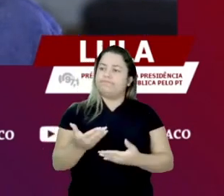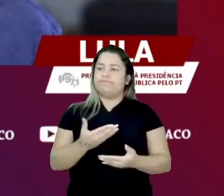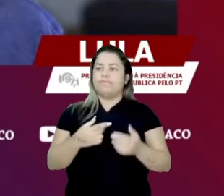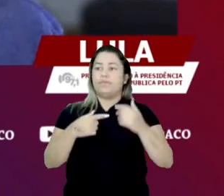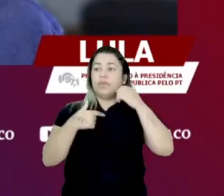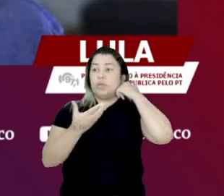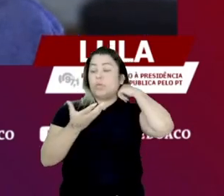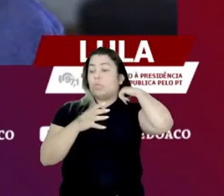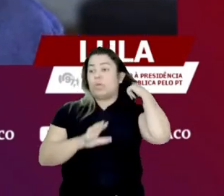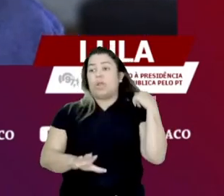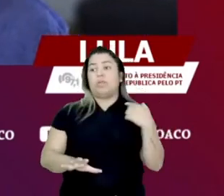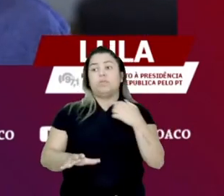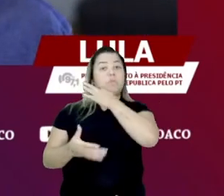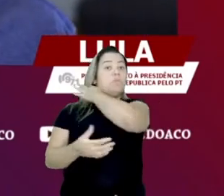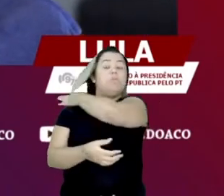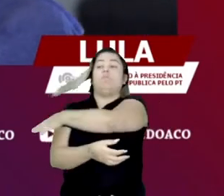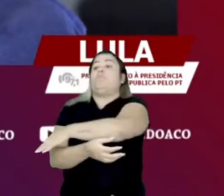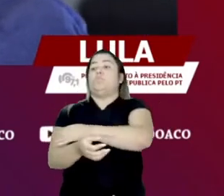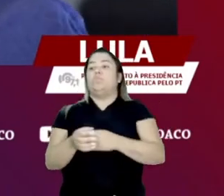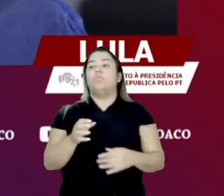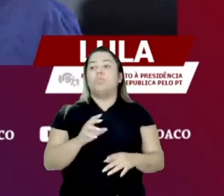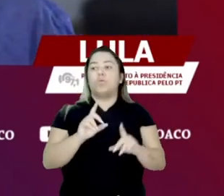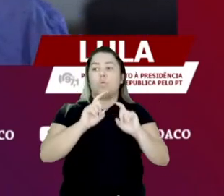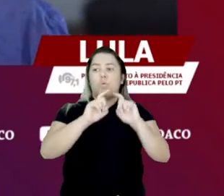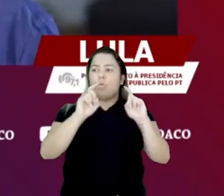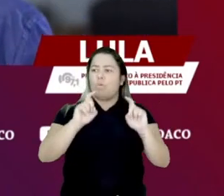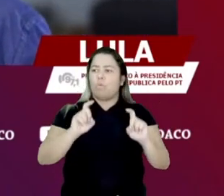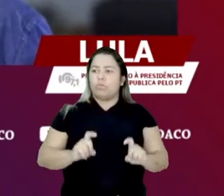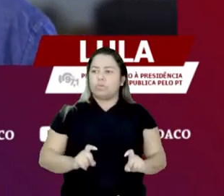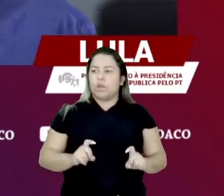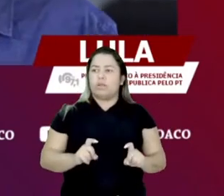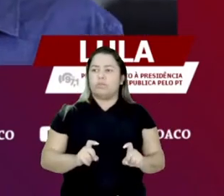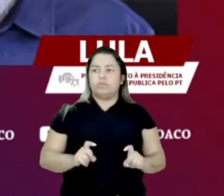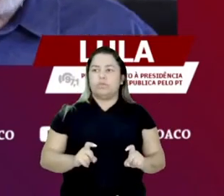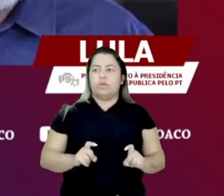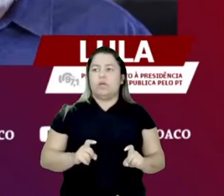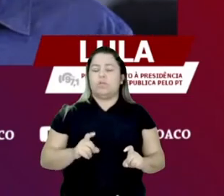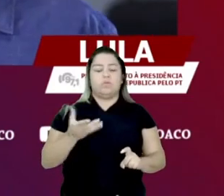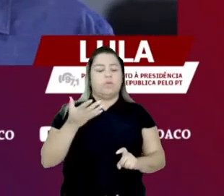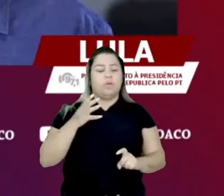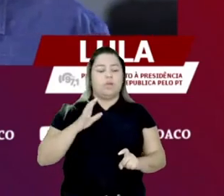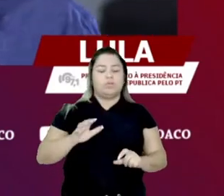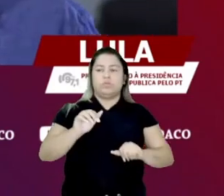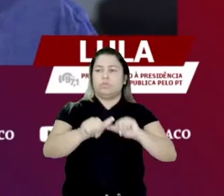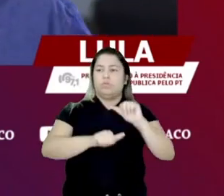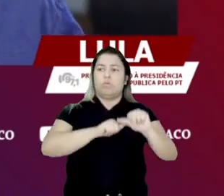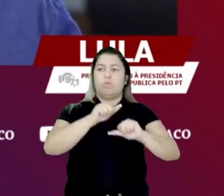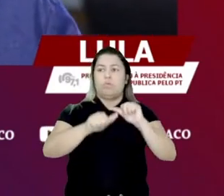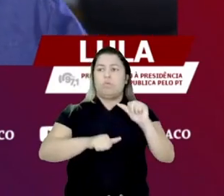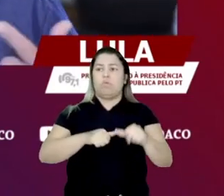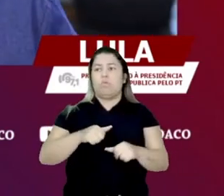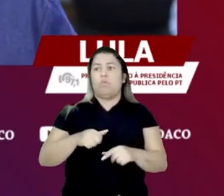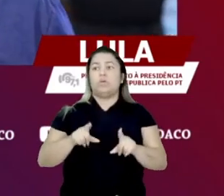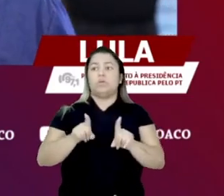regular. É isso que nós temos que regular. O dono do Instagram não pode fazer o que ele quer. Ele não pode ter um retransmissor de